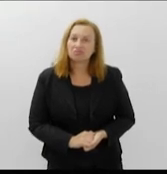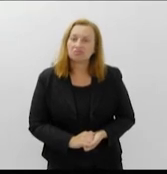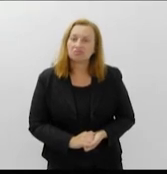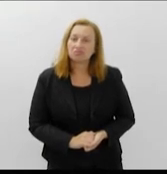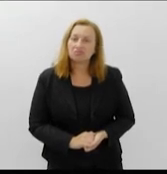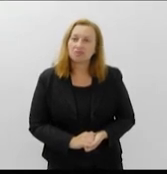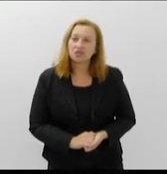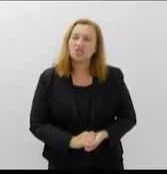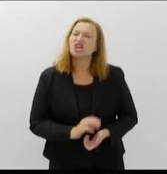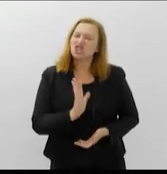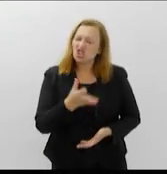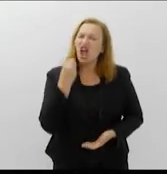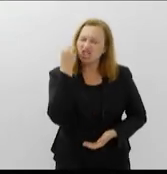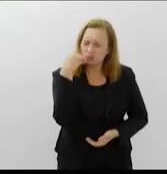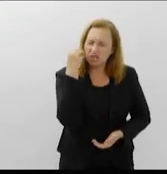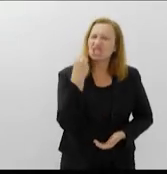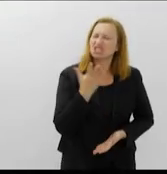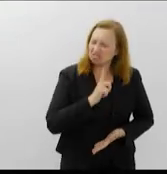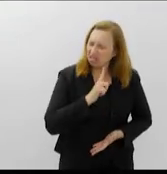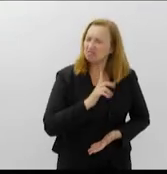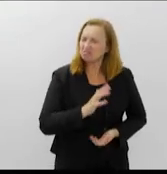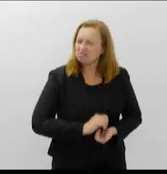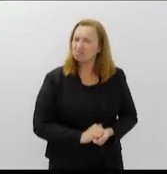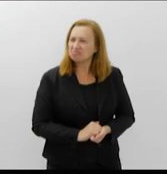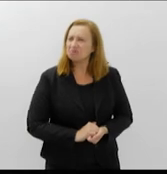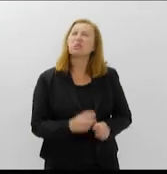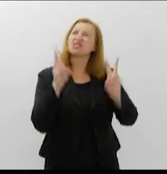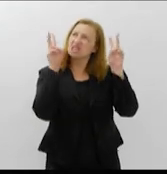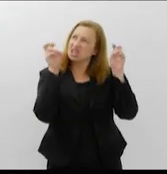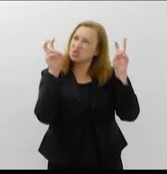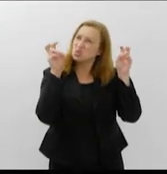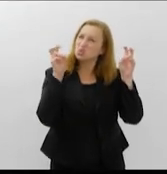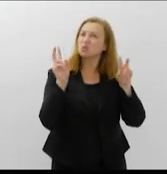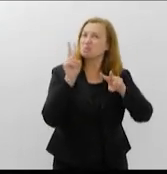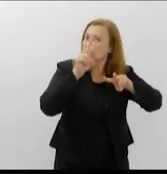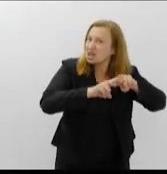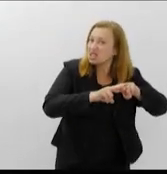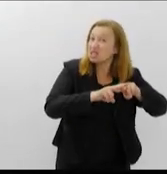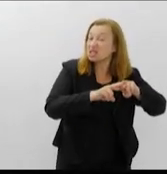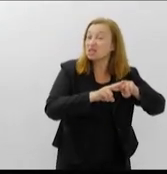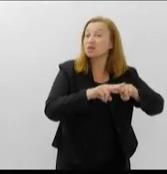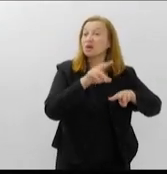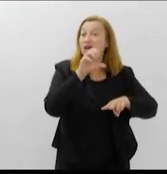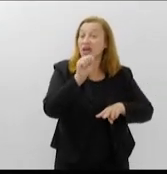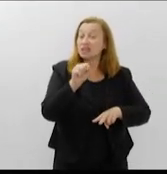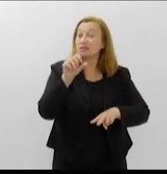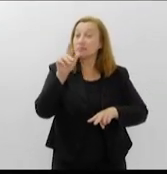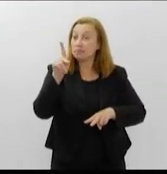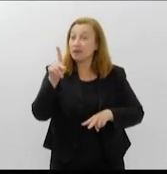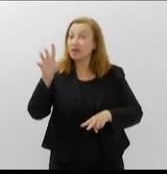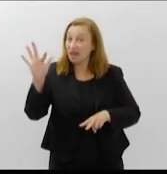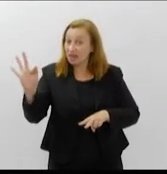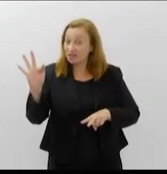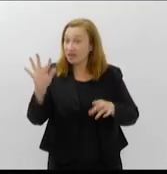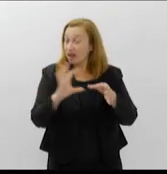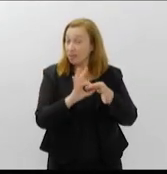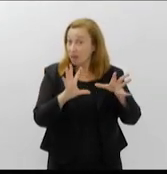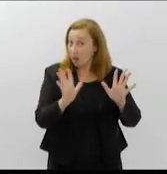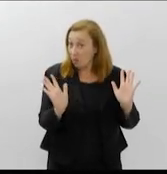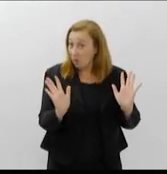A gente já tem experiência sobre isso em presídios, quando o STF pacificou de